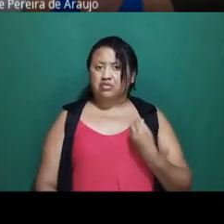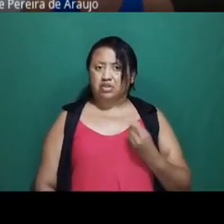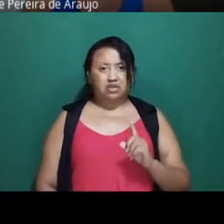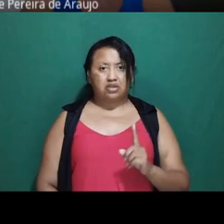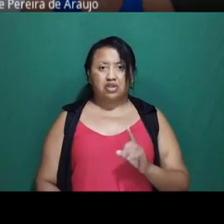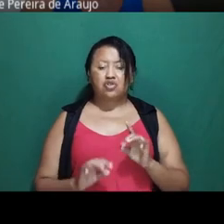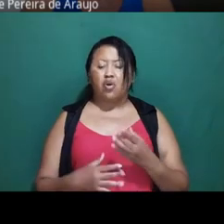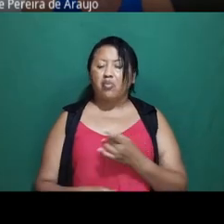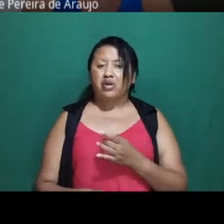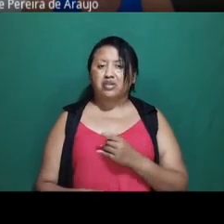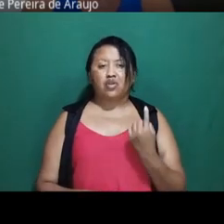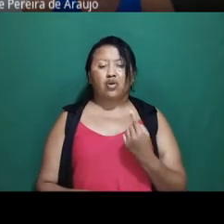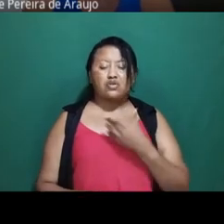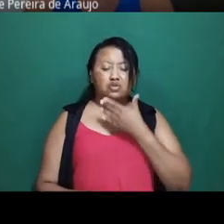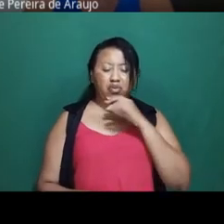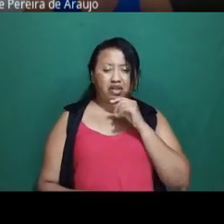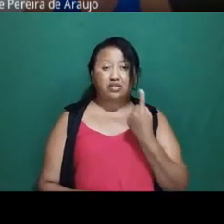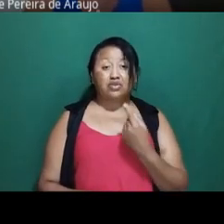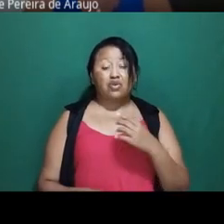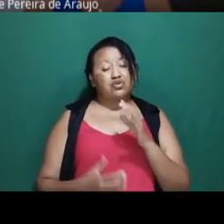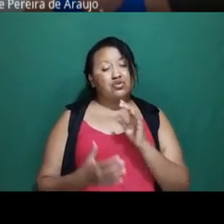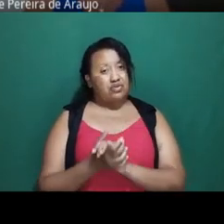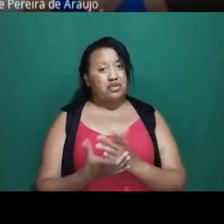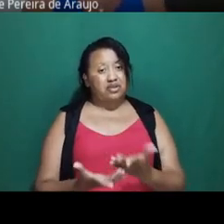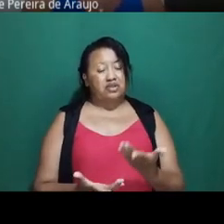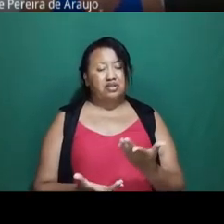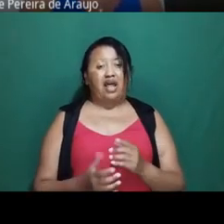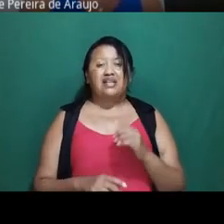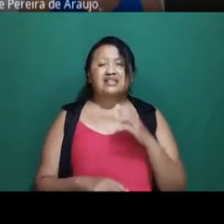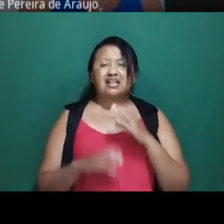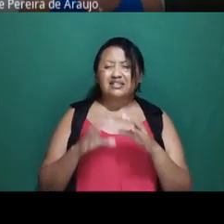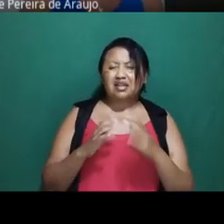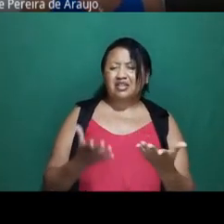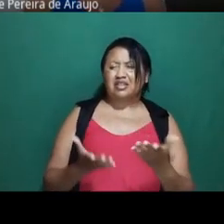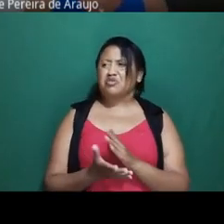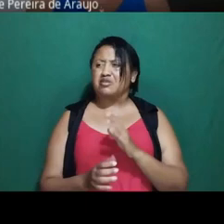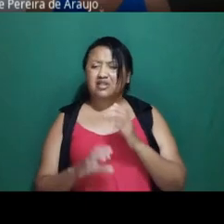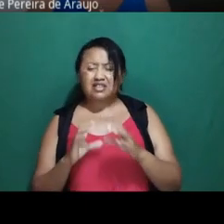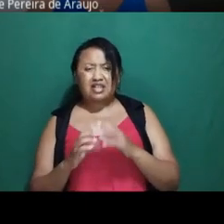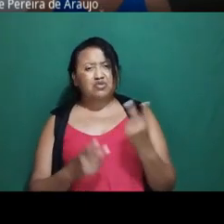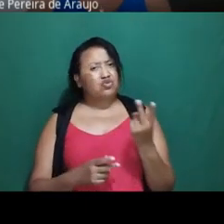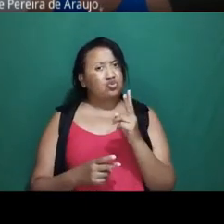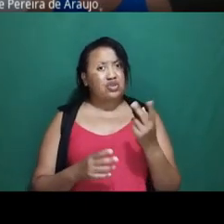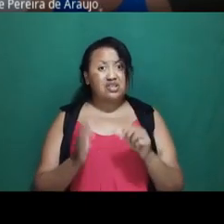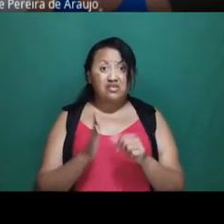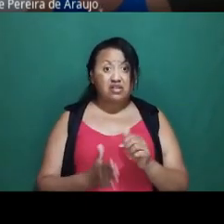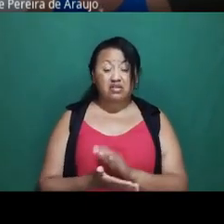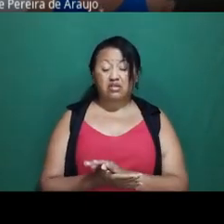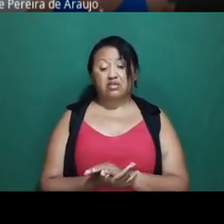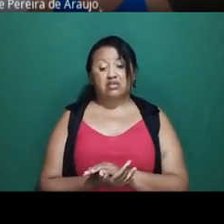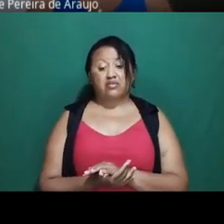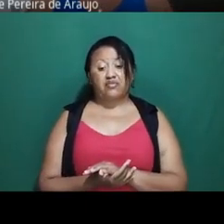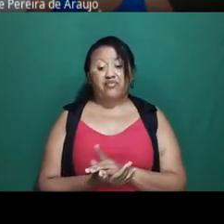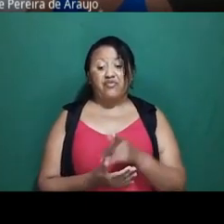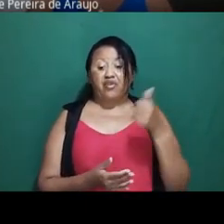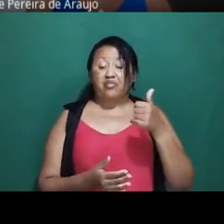existe apenas o medo nosso pai nosso companheiro veja cantaremos cantaremos aqui duas vezes é